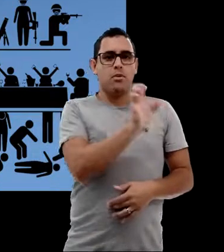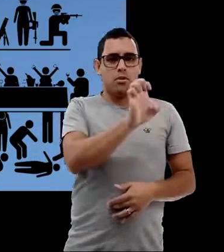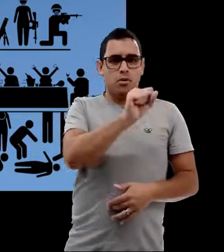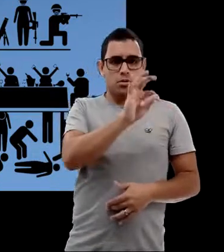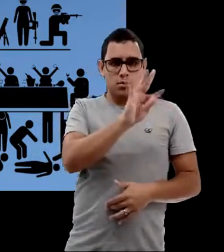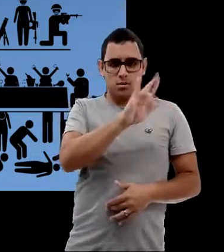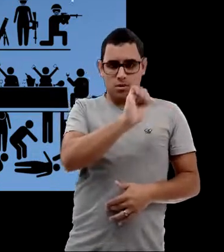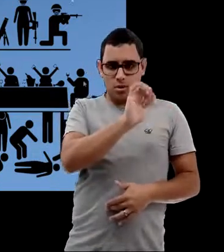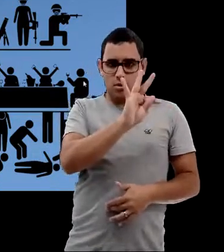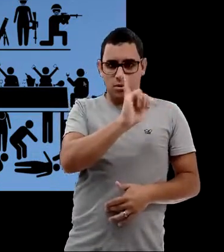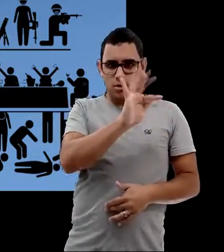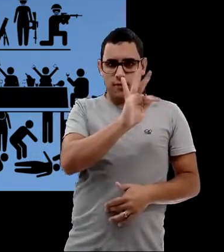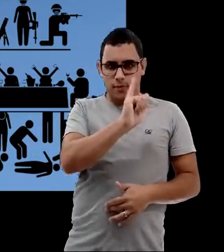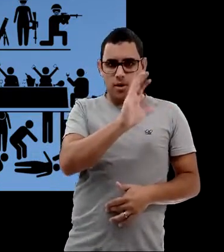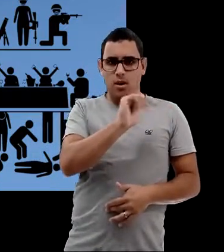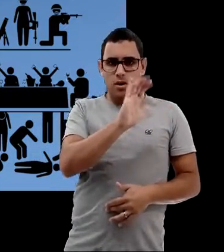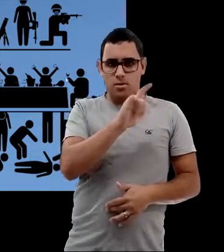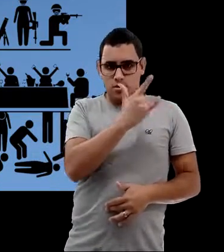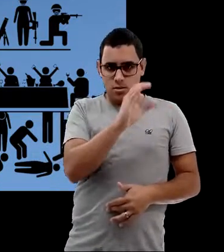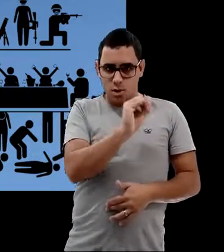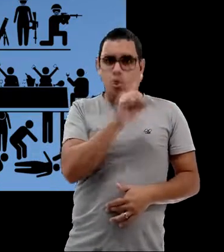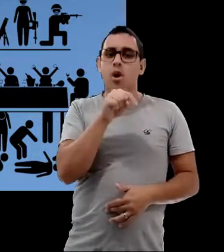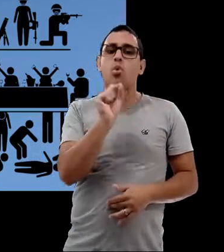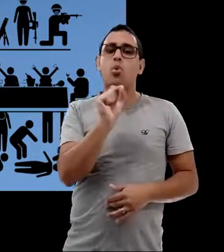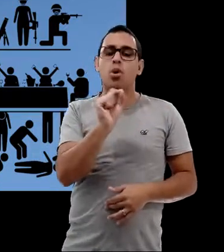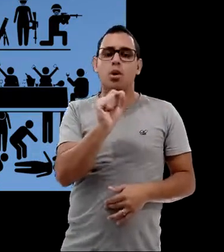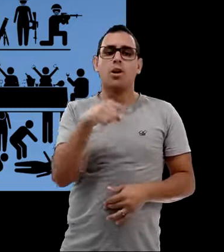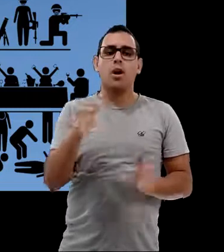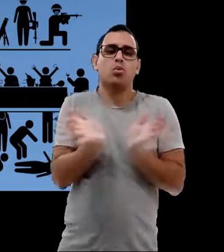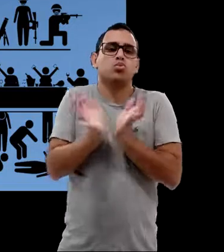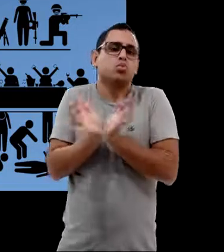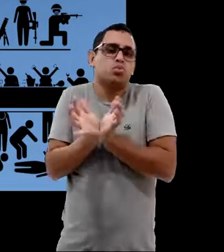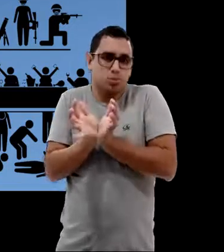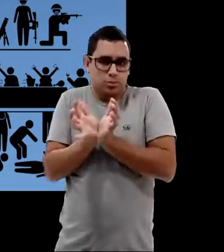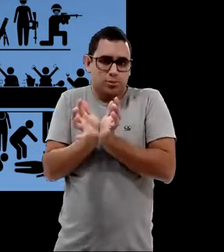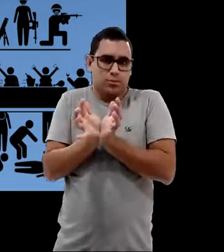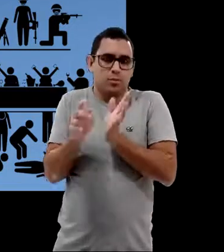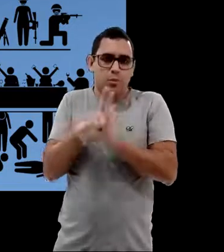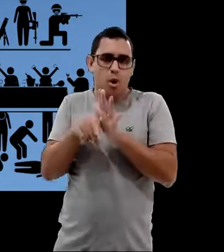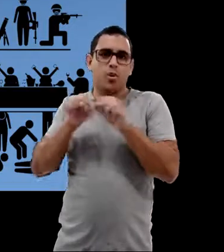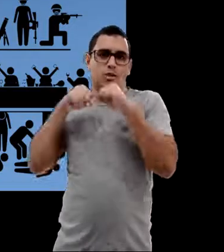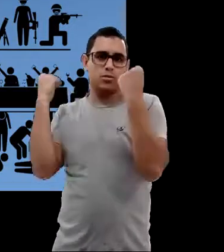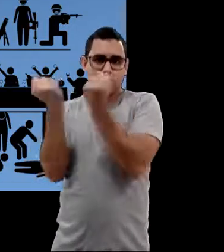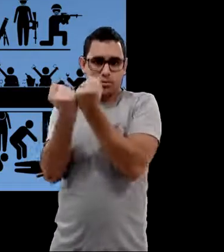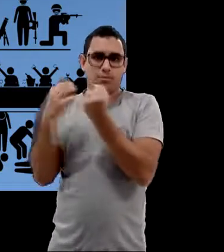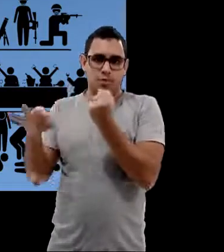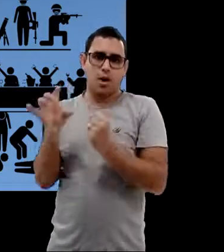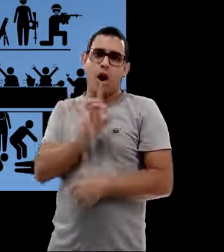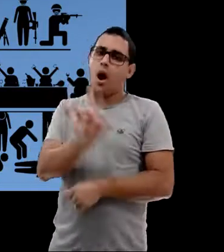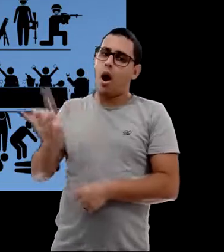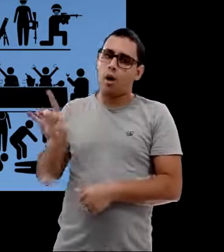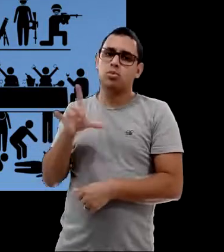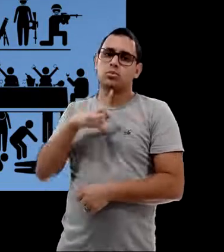sustentando toda a economia e todos os privilégios dos demais integrantes da sociedade, cada um com sua